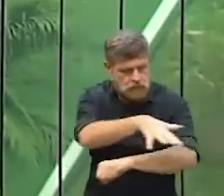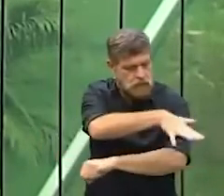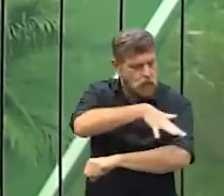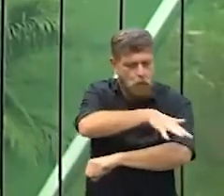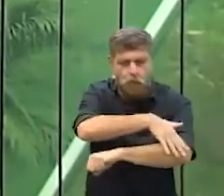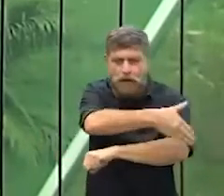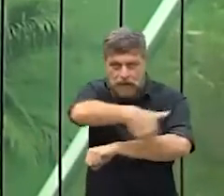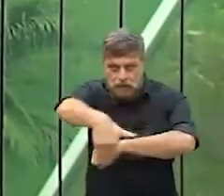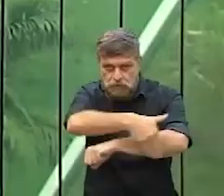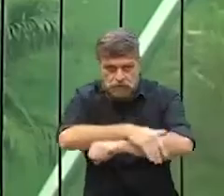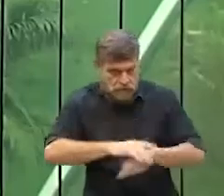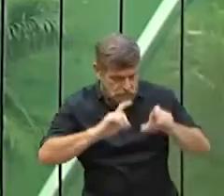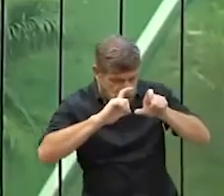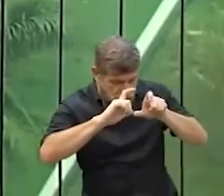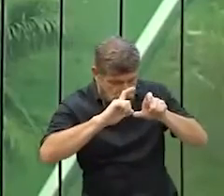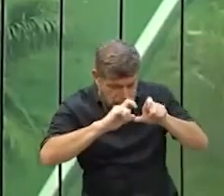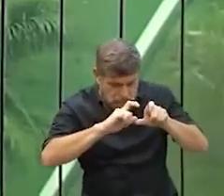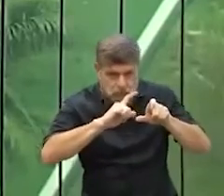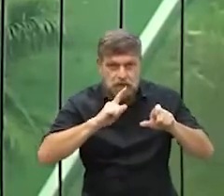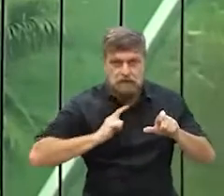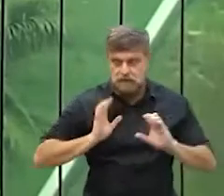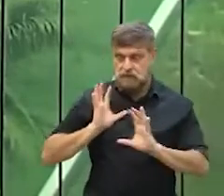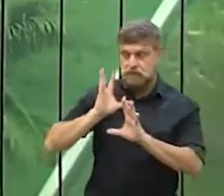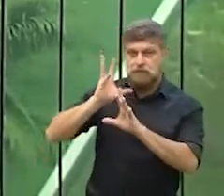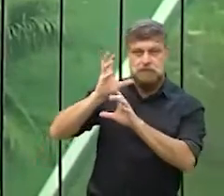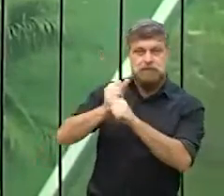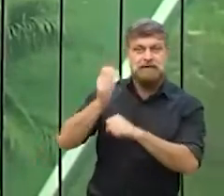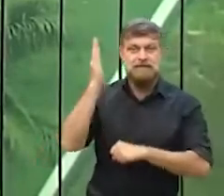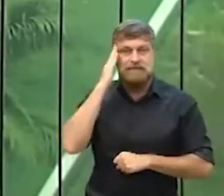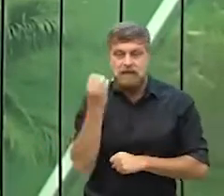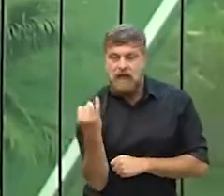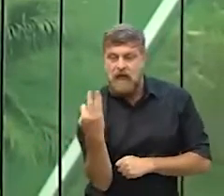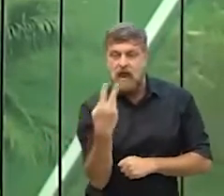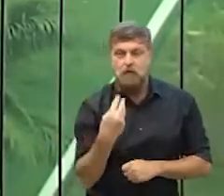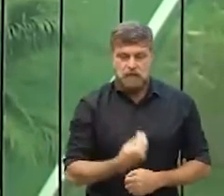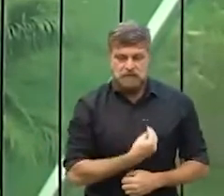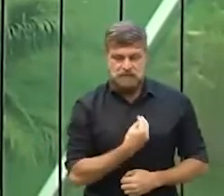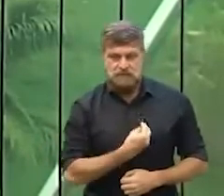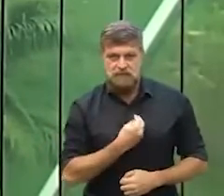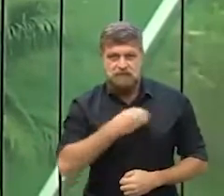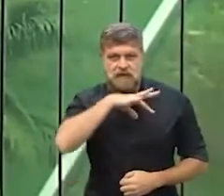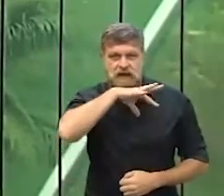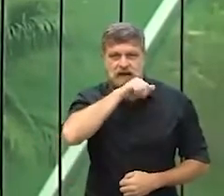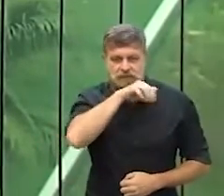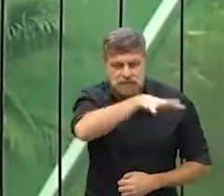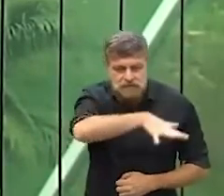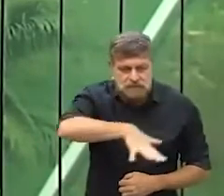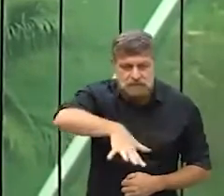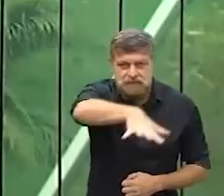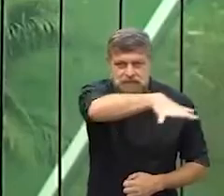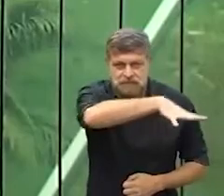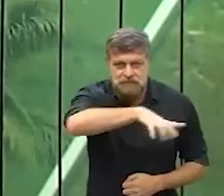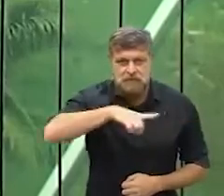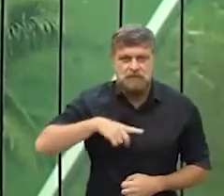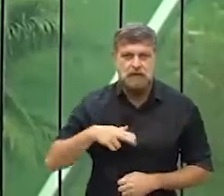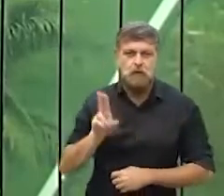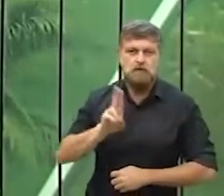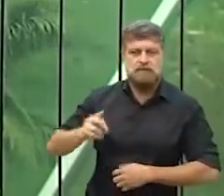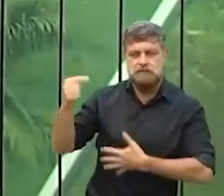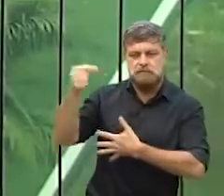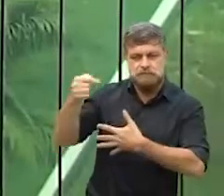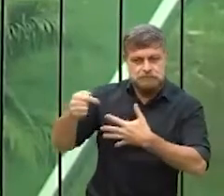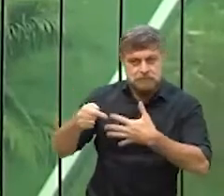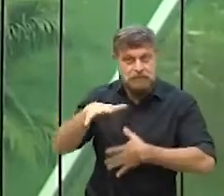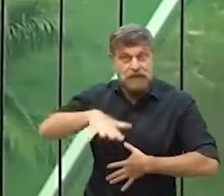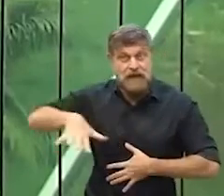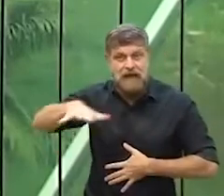em um parque, nas ruas, possa fazer seu registro e assim criar um georreferenciamento com inúmeras